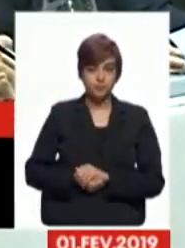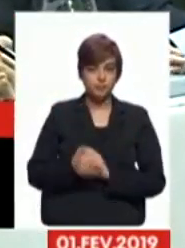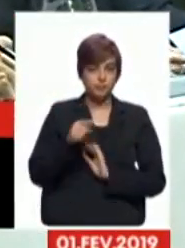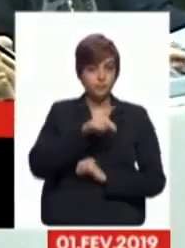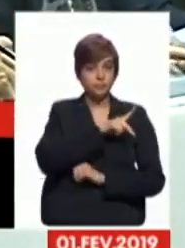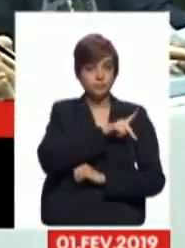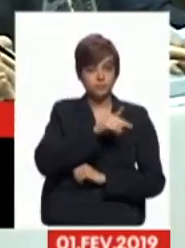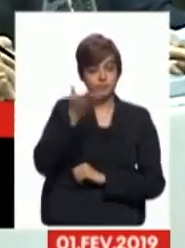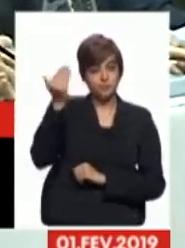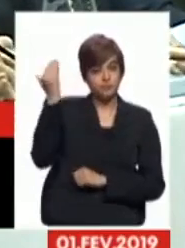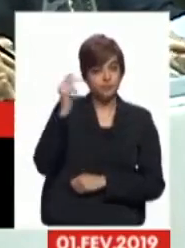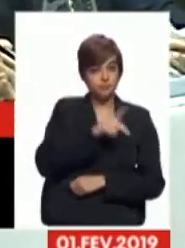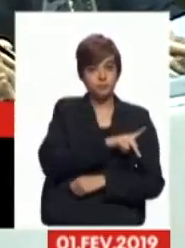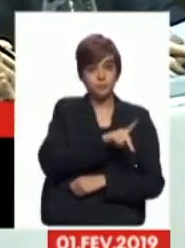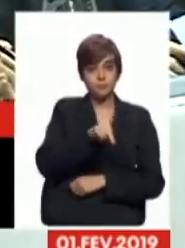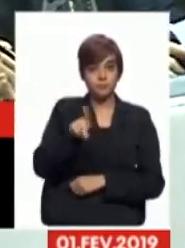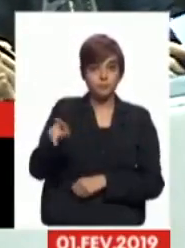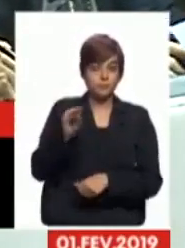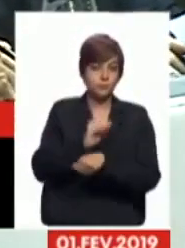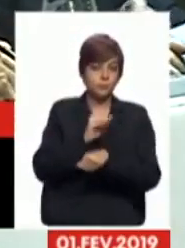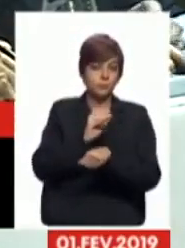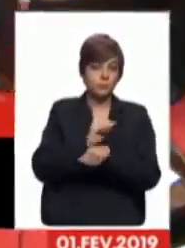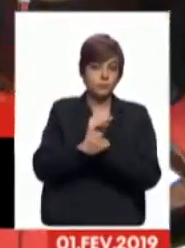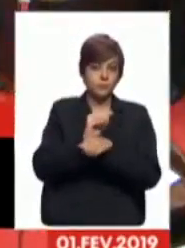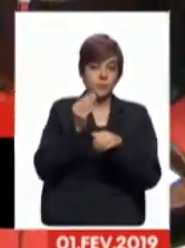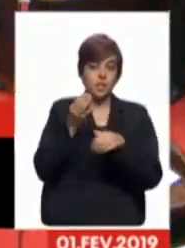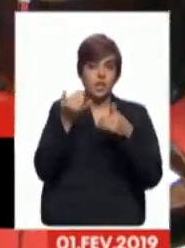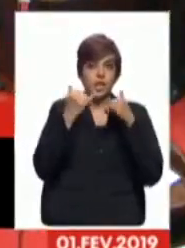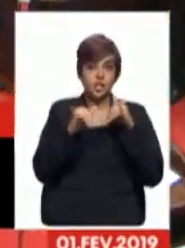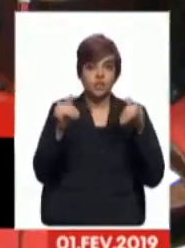foi presidente da Comissão de Minas e Energia e é radialista.